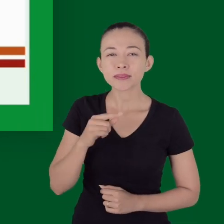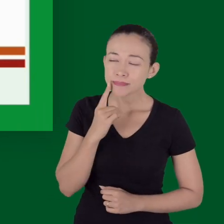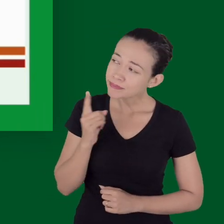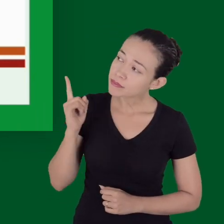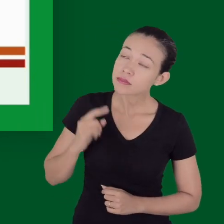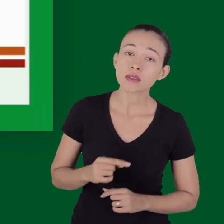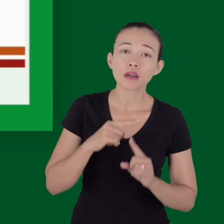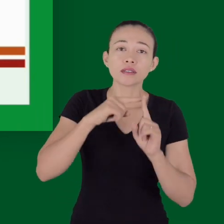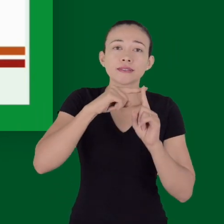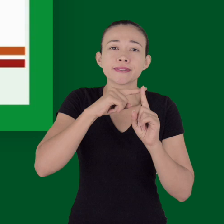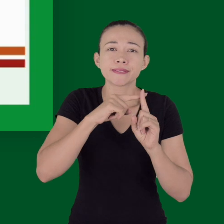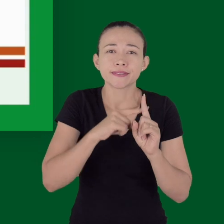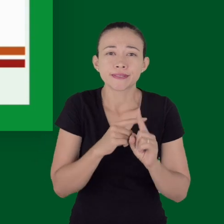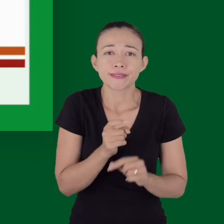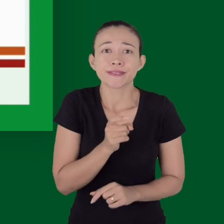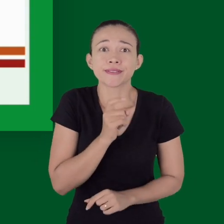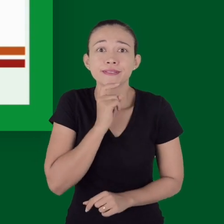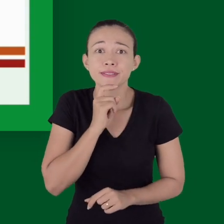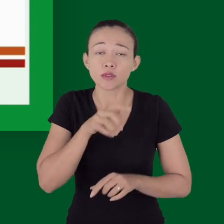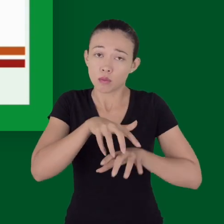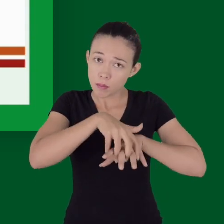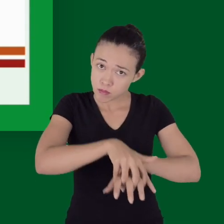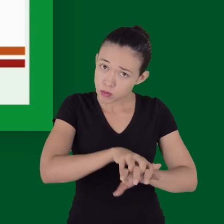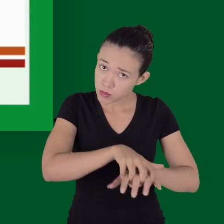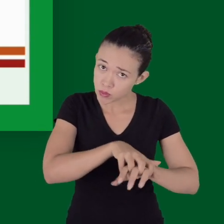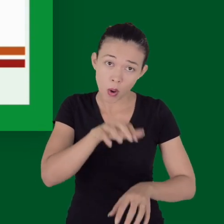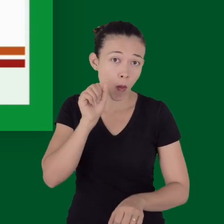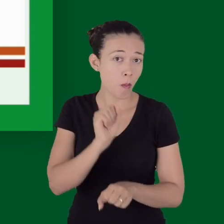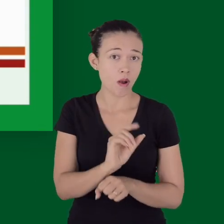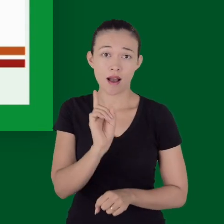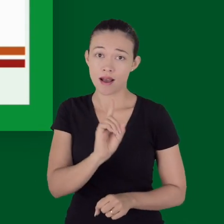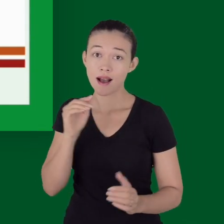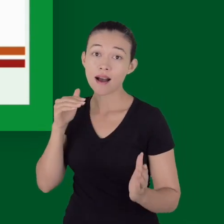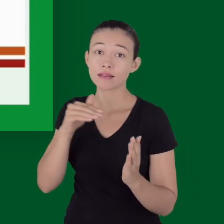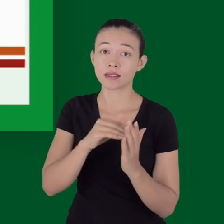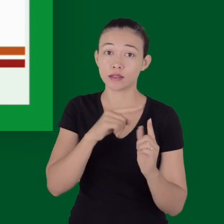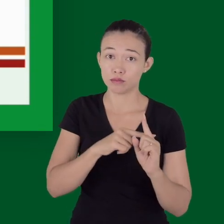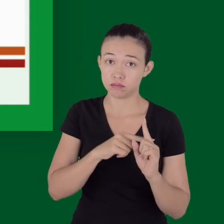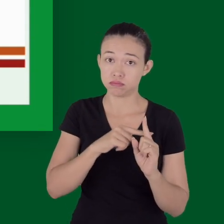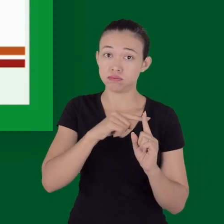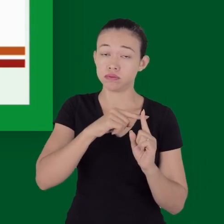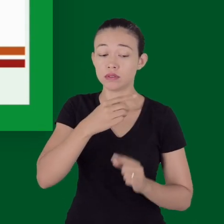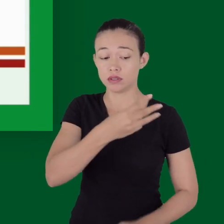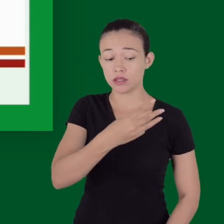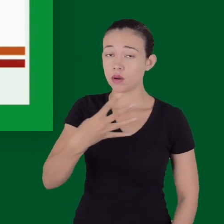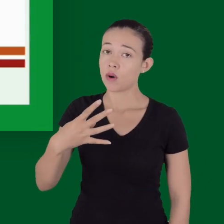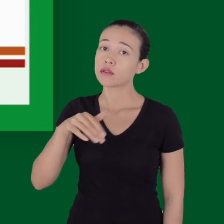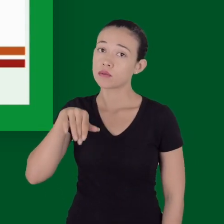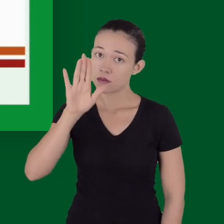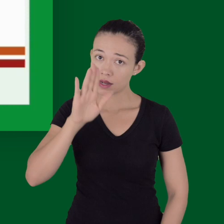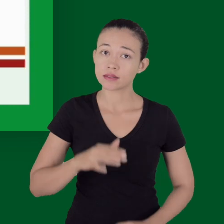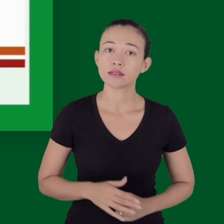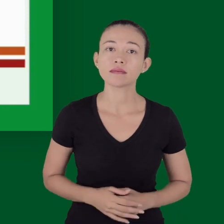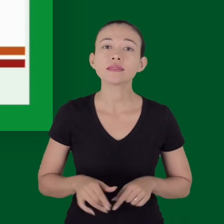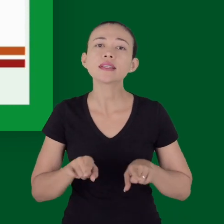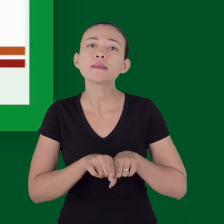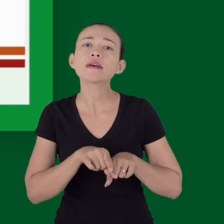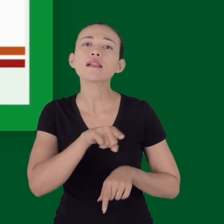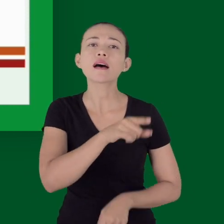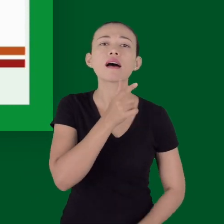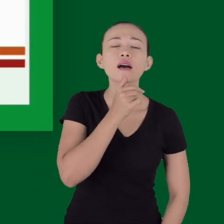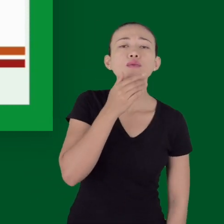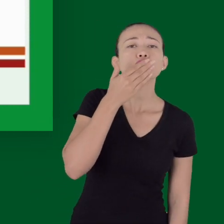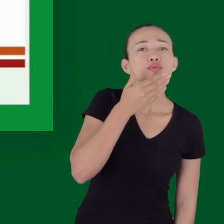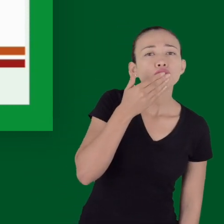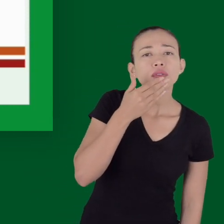a temperatura do corpo seja maior que 34 graus Celsius, né? A gente não tem diferença na terapêutica entre água doce e